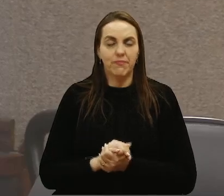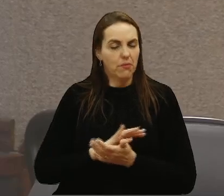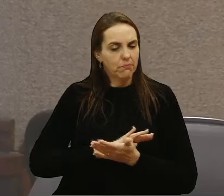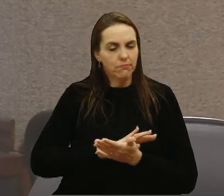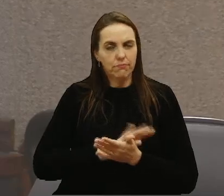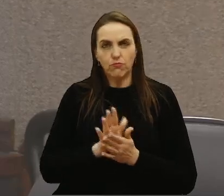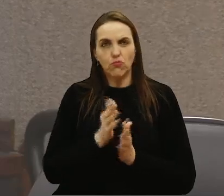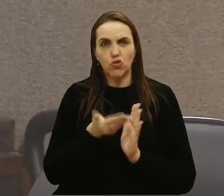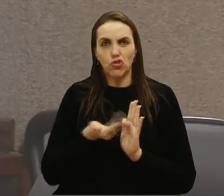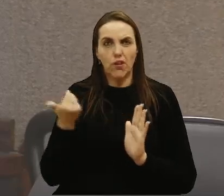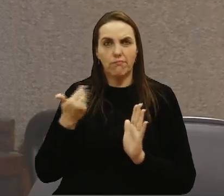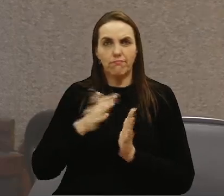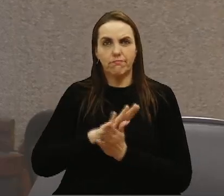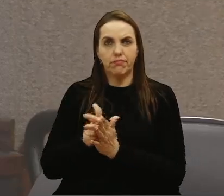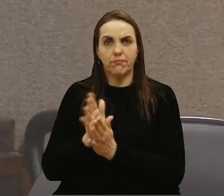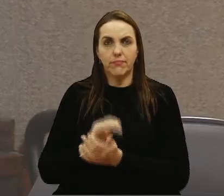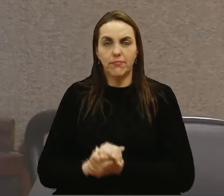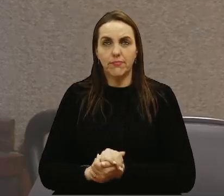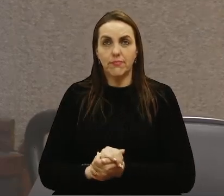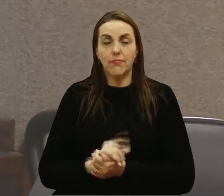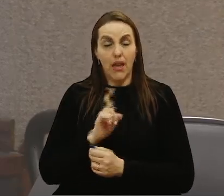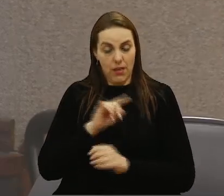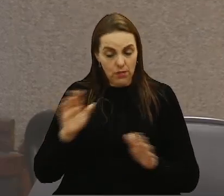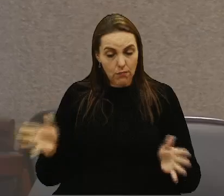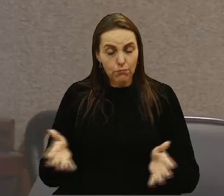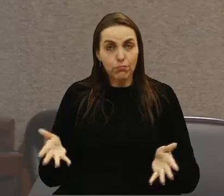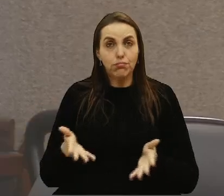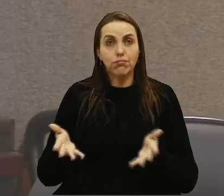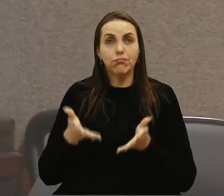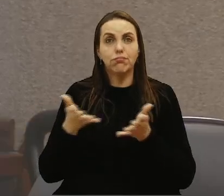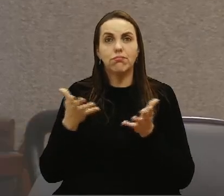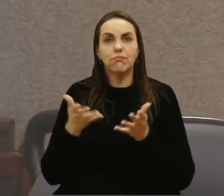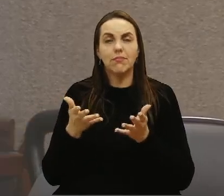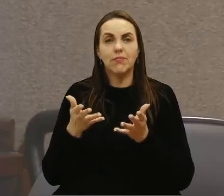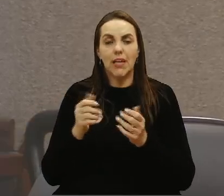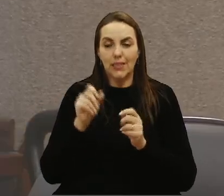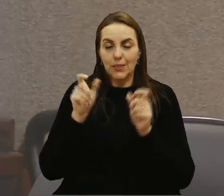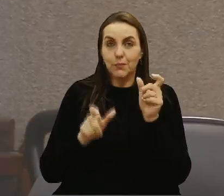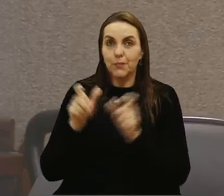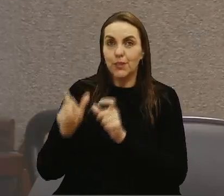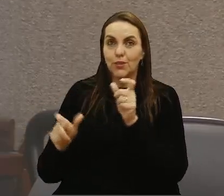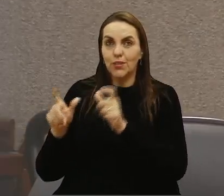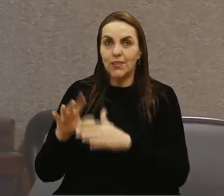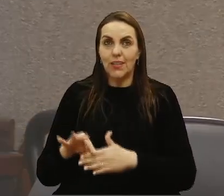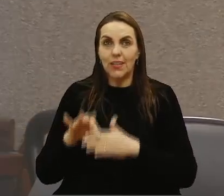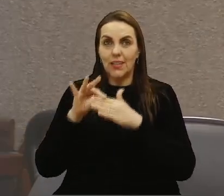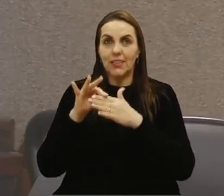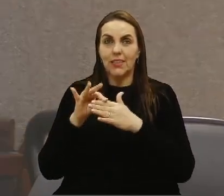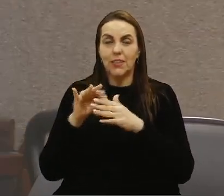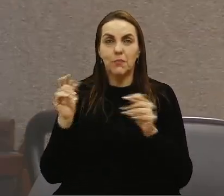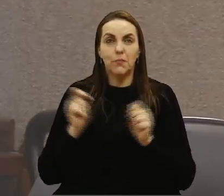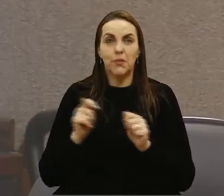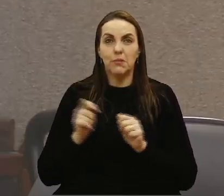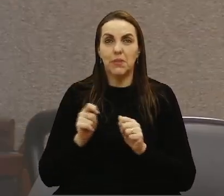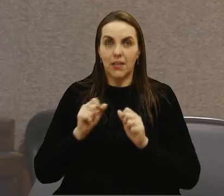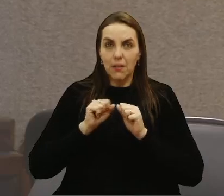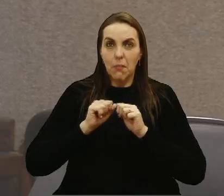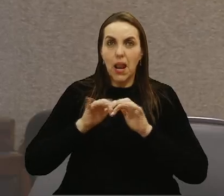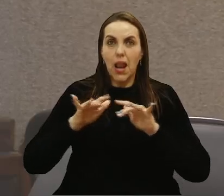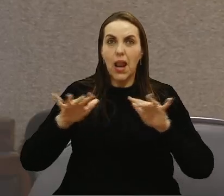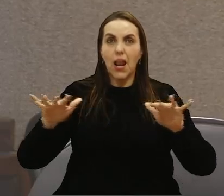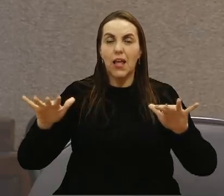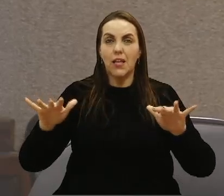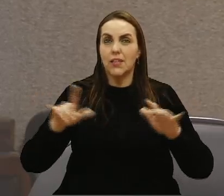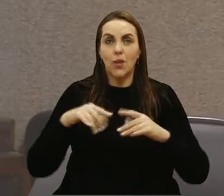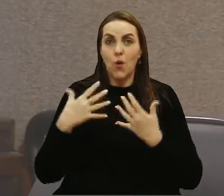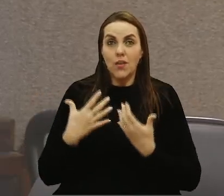eliminar. E isso é um combustível que eles colocam na mão dessas pessoas que muitas vezes não admitem o